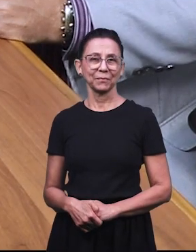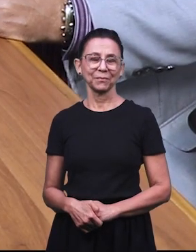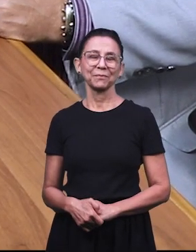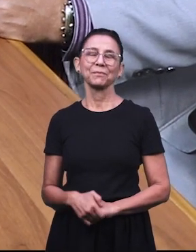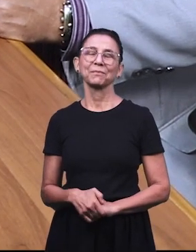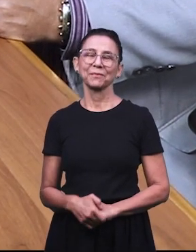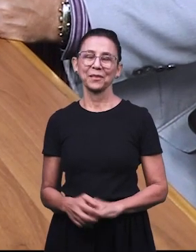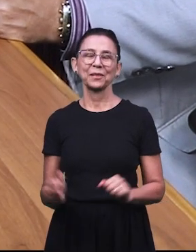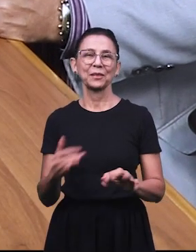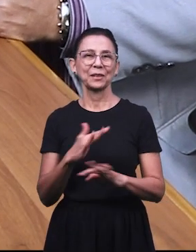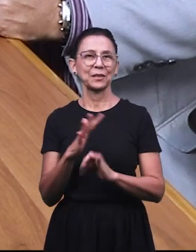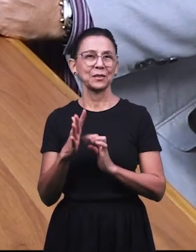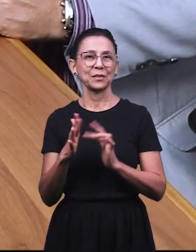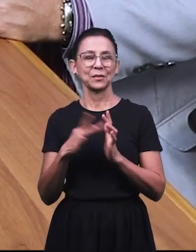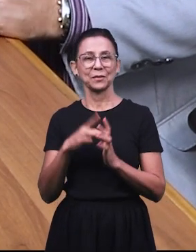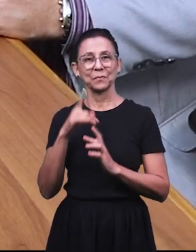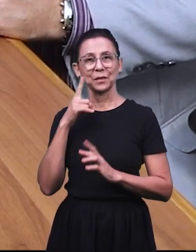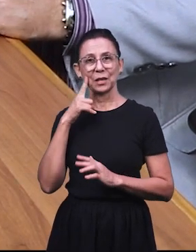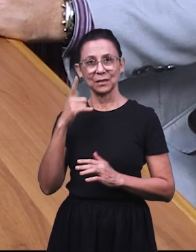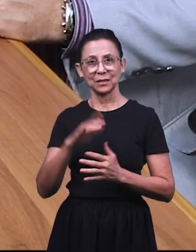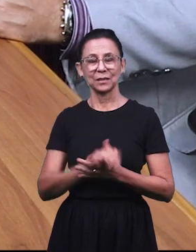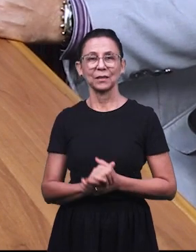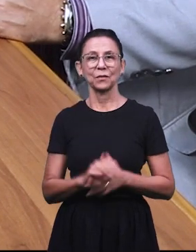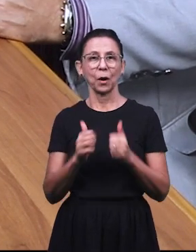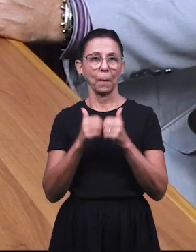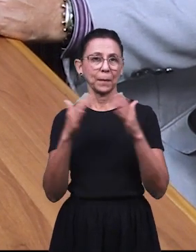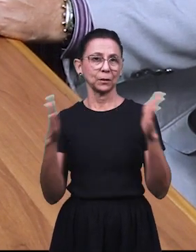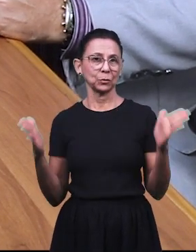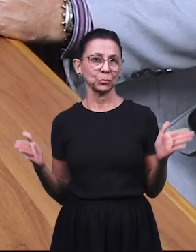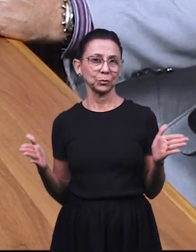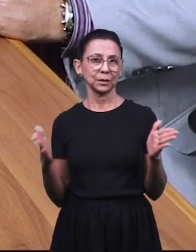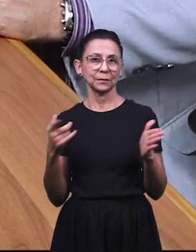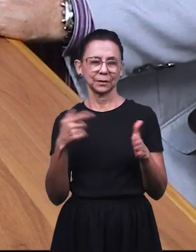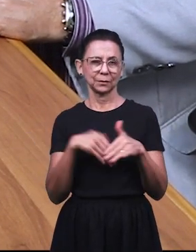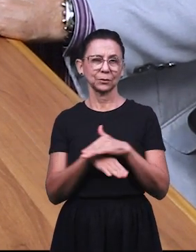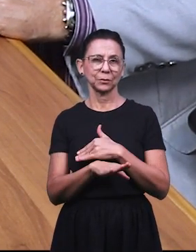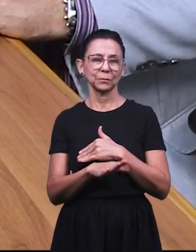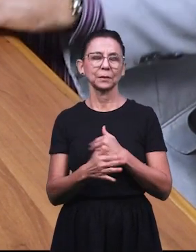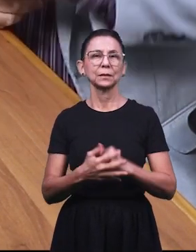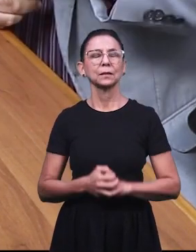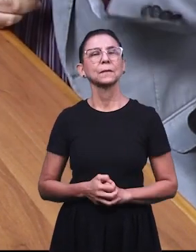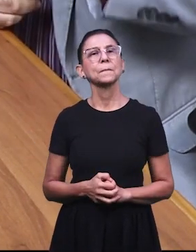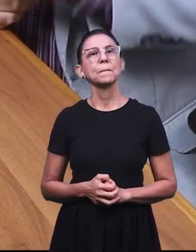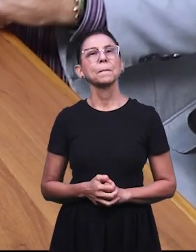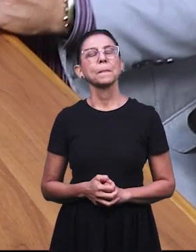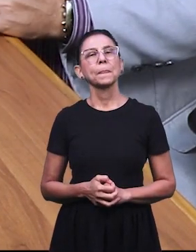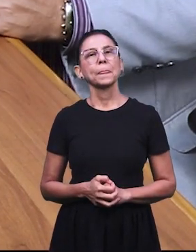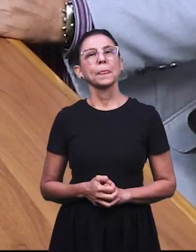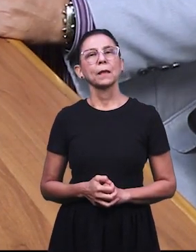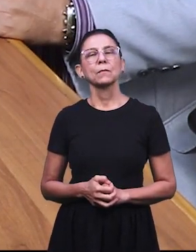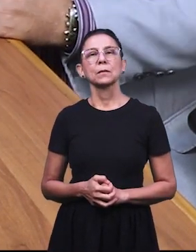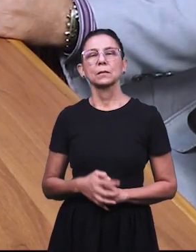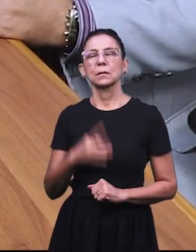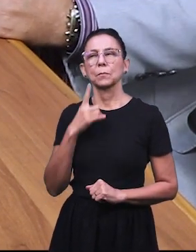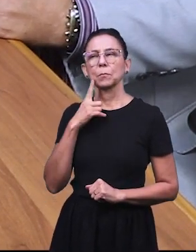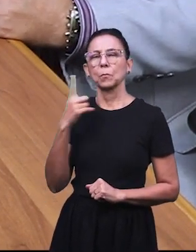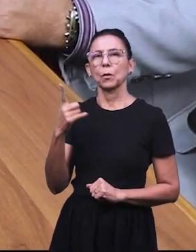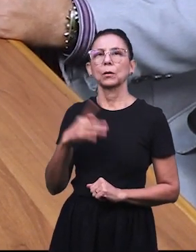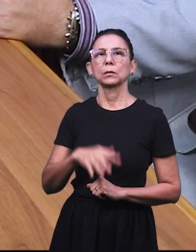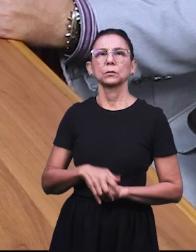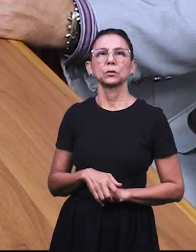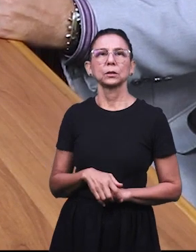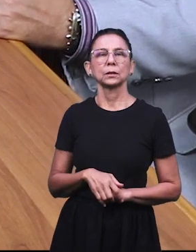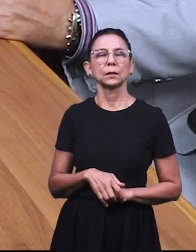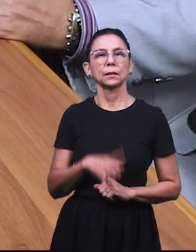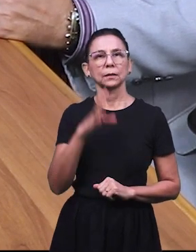Amém. Glória a Jesus. Está aí a vinheta para você já ir se acostumando e acessando, tá? Clicando lá e